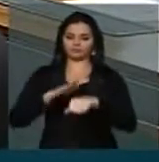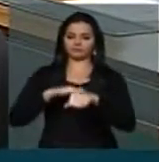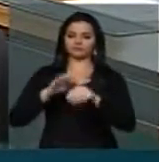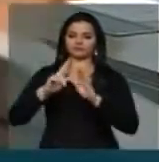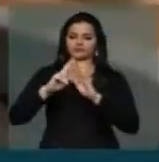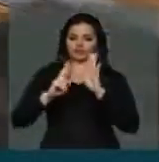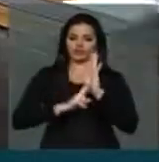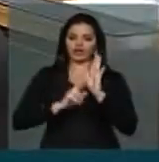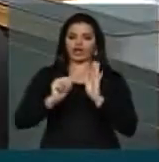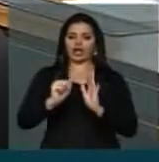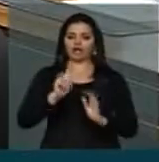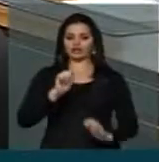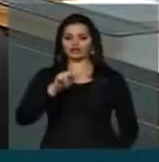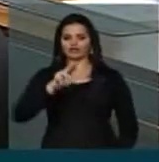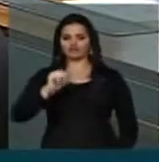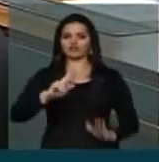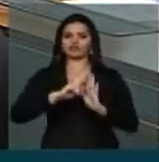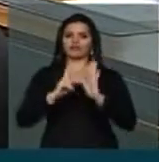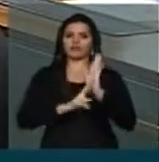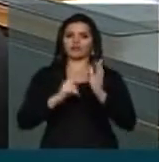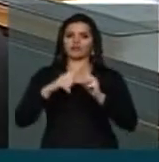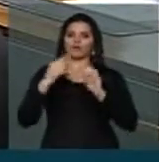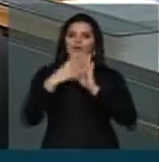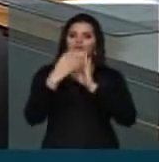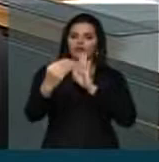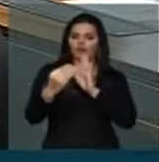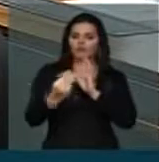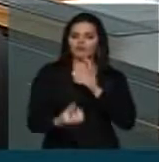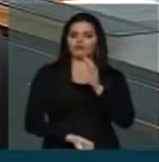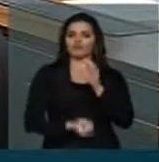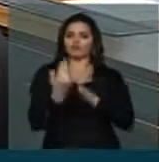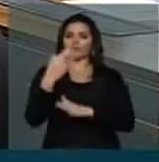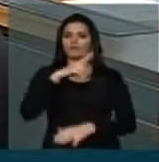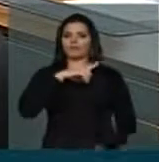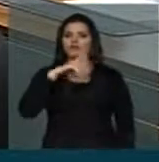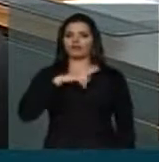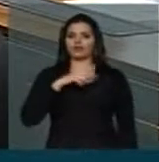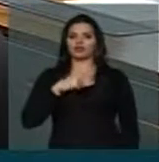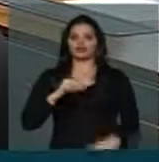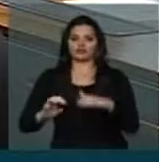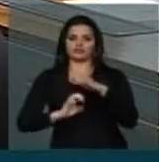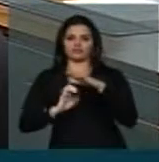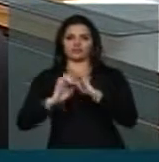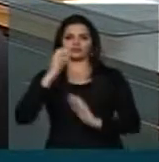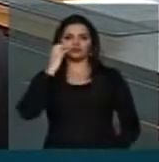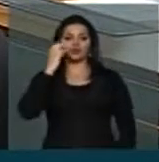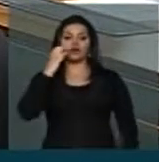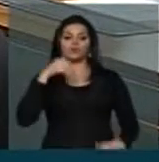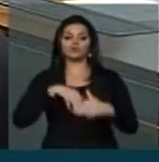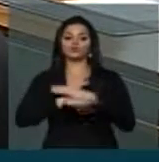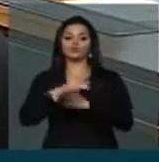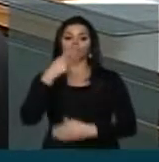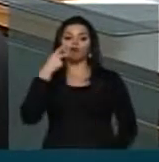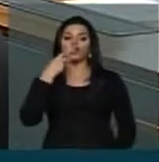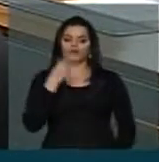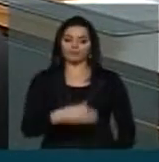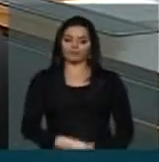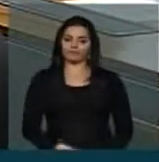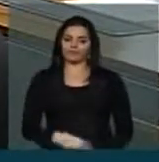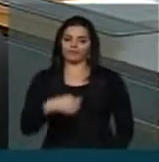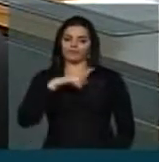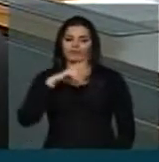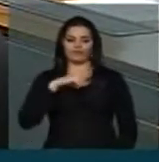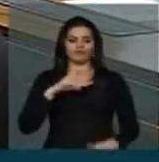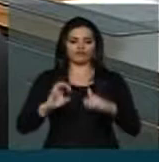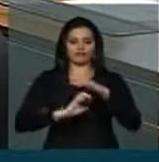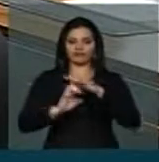regulador, para isso, quando se criou esse modelo de privatização das companhias, eu sempre costumo dizer que a privatização